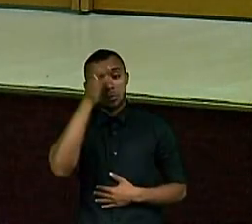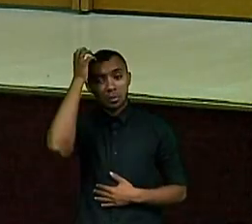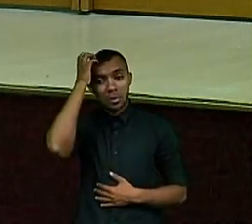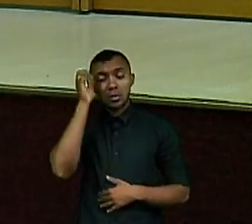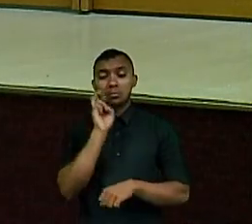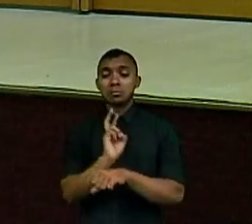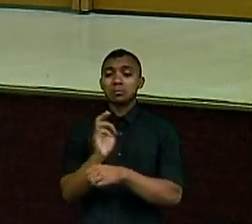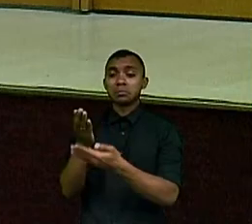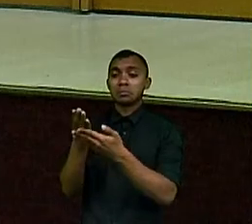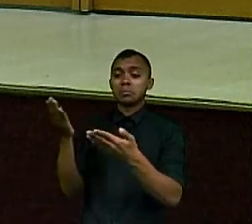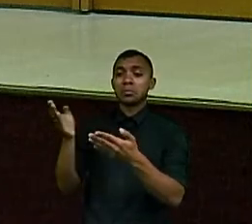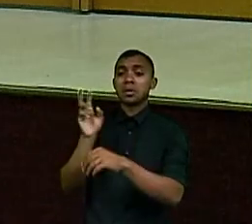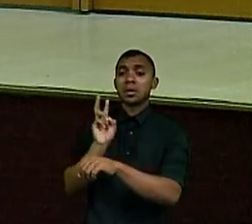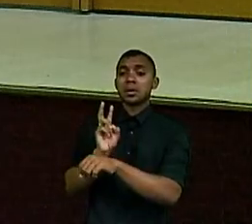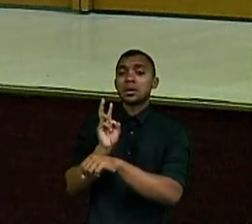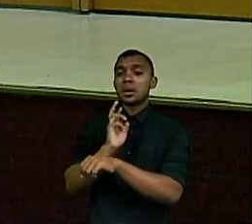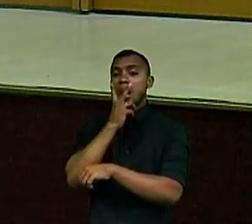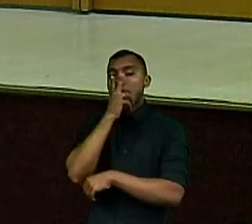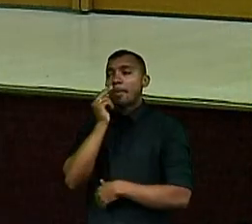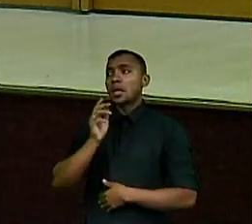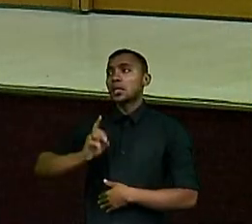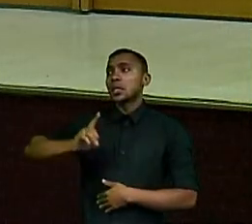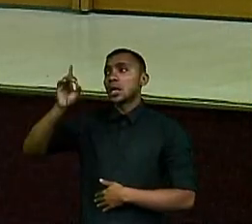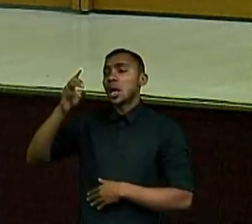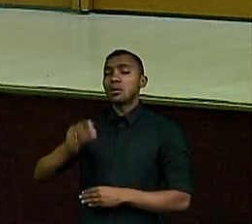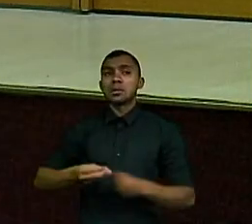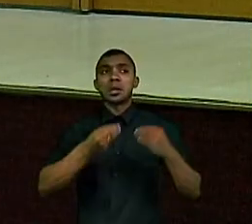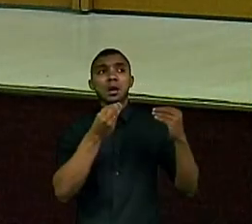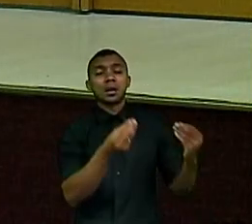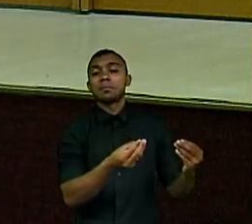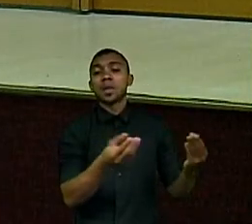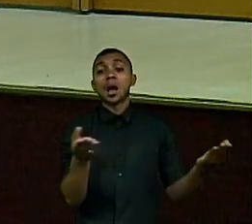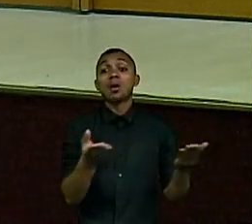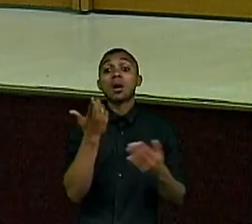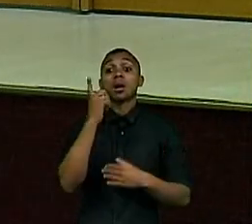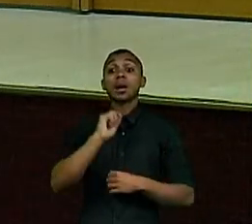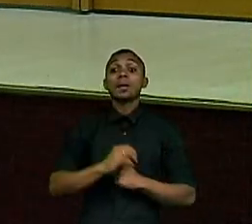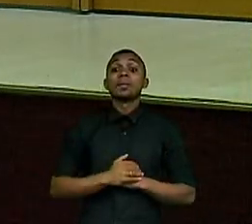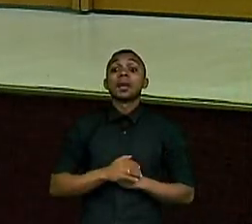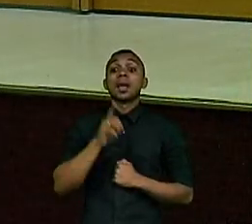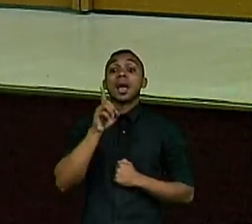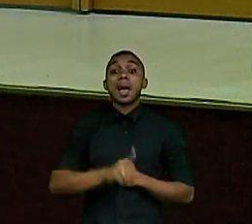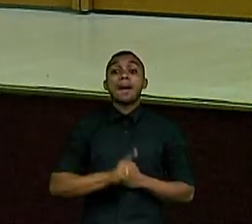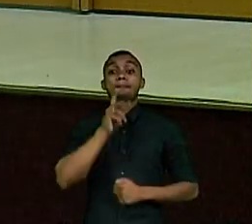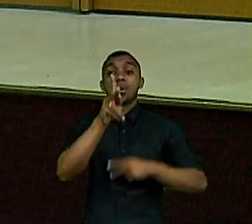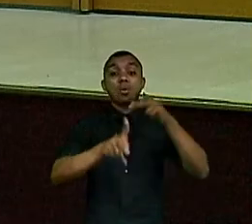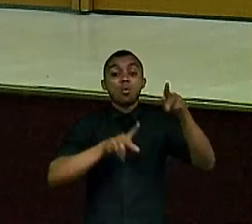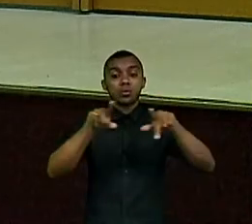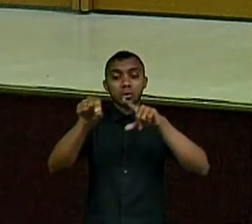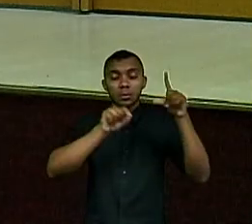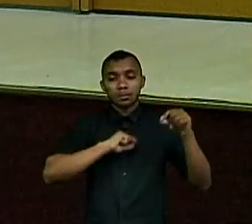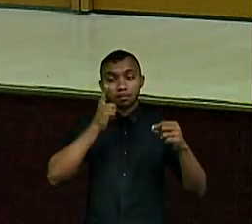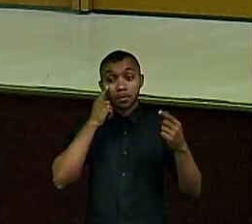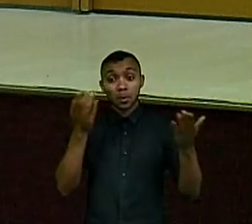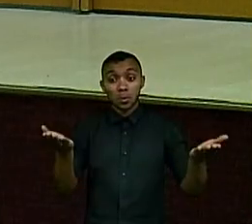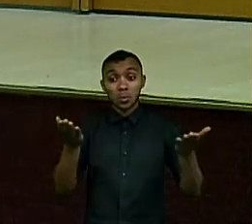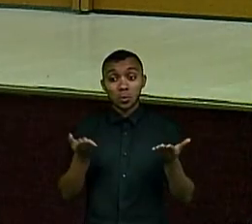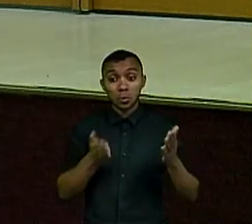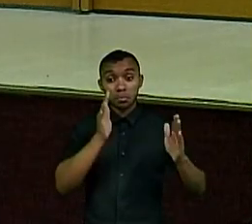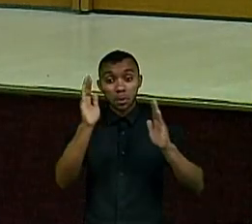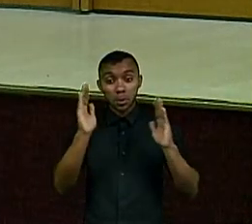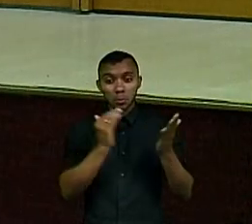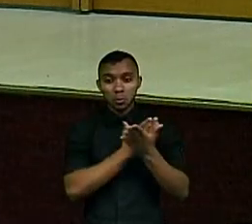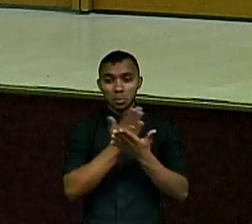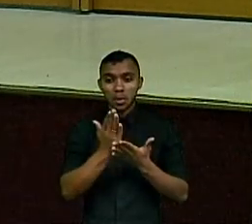tivesse passando esse poder agora teria que vir do Povo esse momento que está vivendo turma de votar